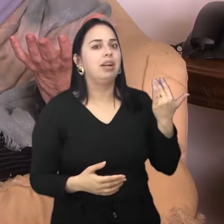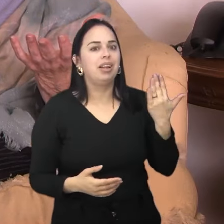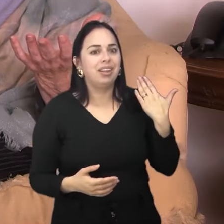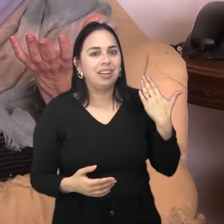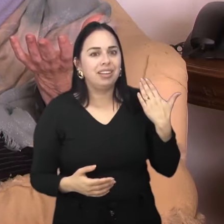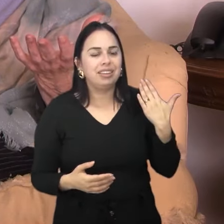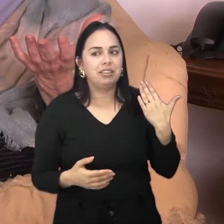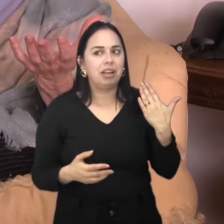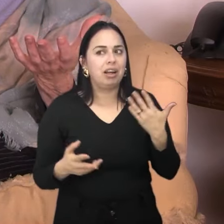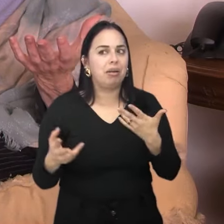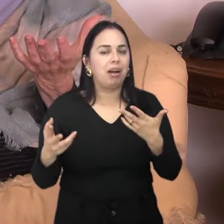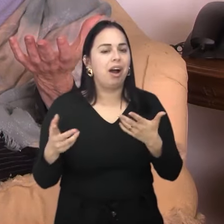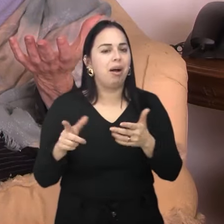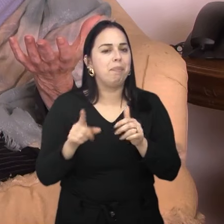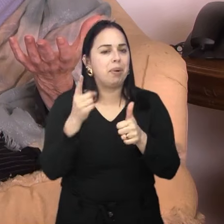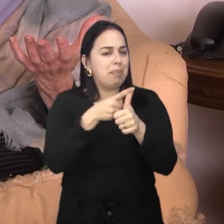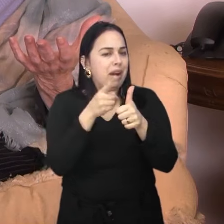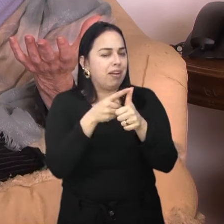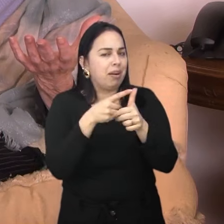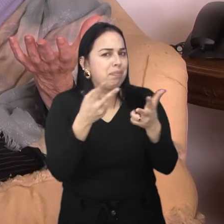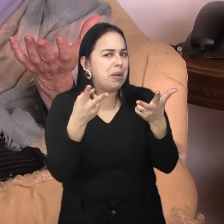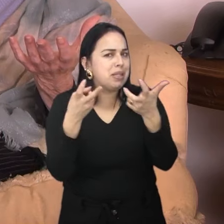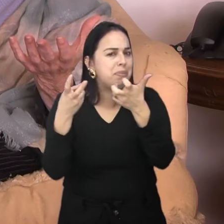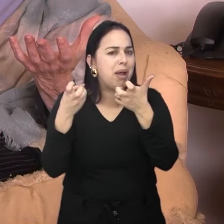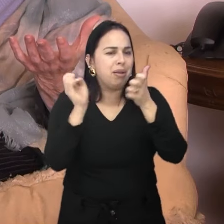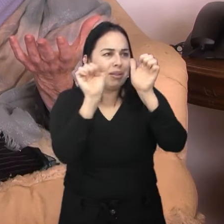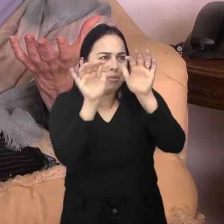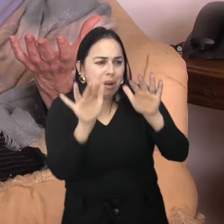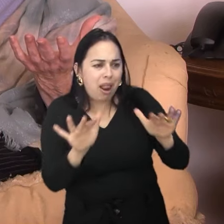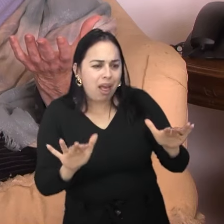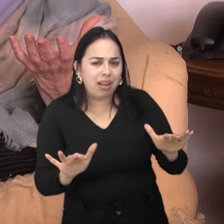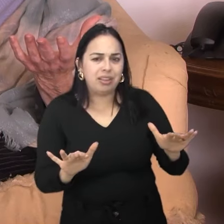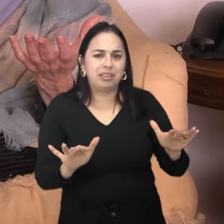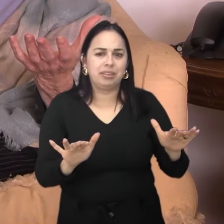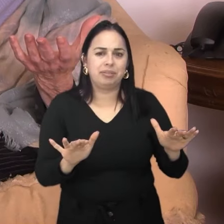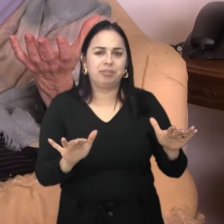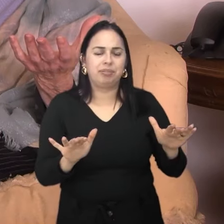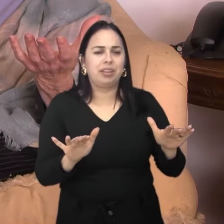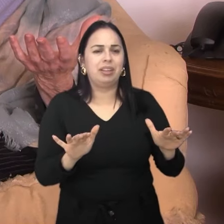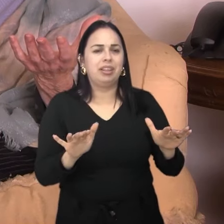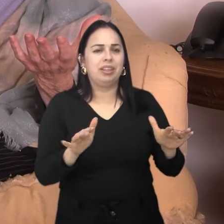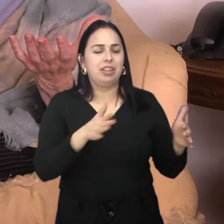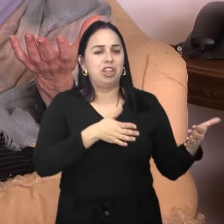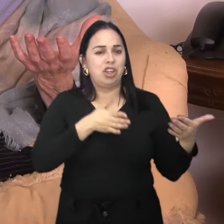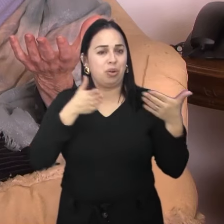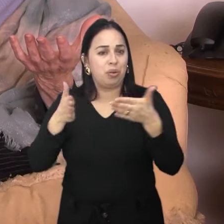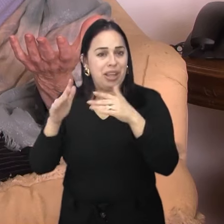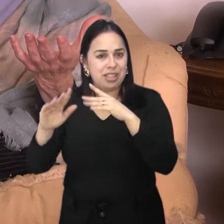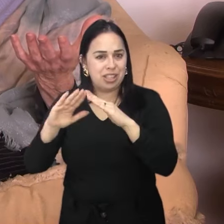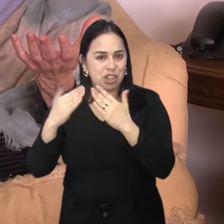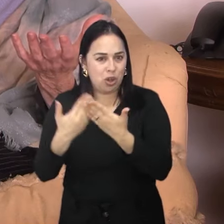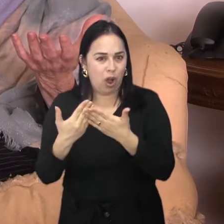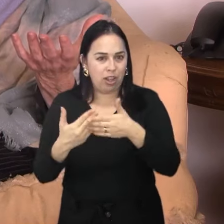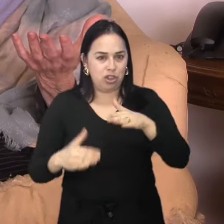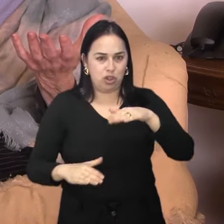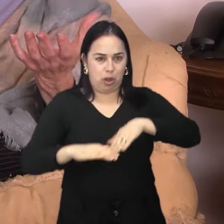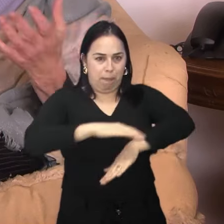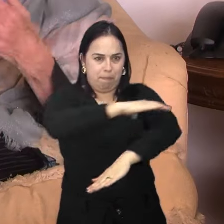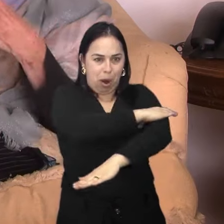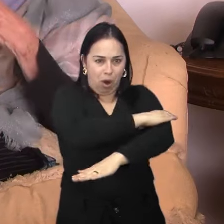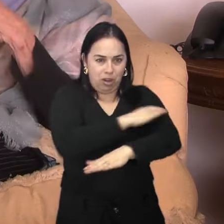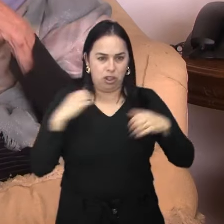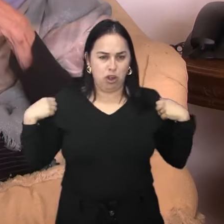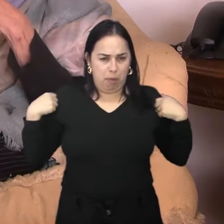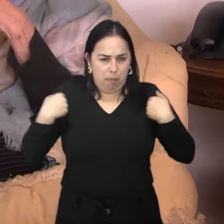se dar conta do sotaque dos colegas, a primeira coisa... Verdade que parece que apareceu lá na escola de bota,